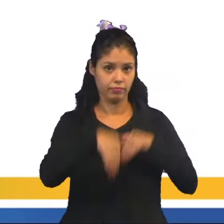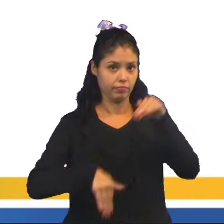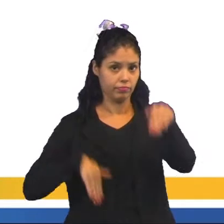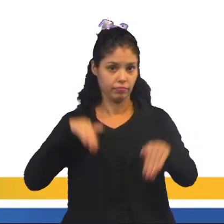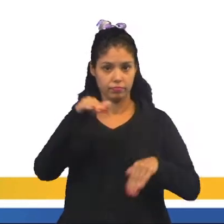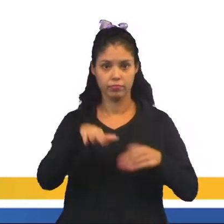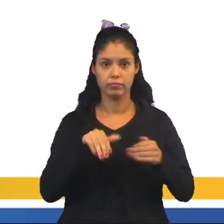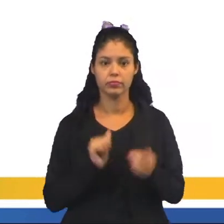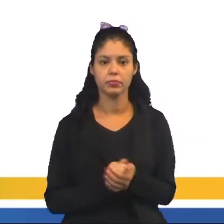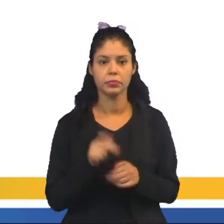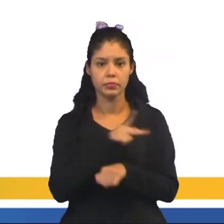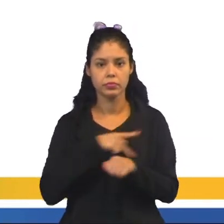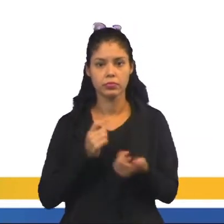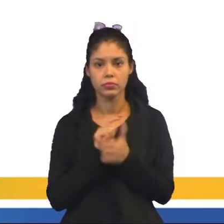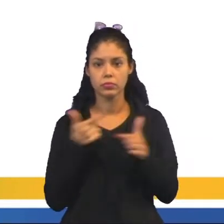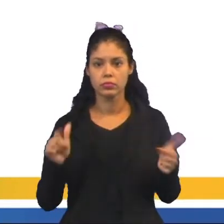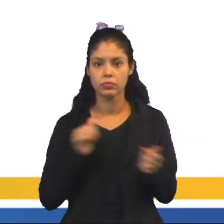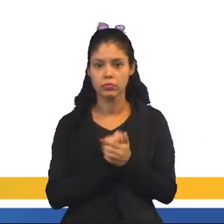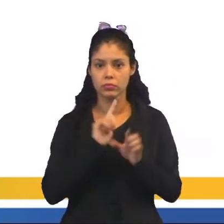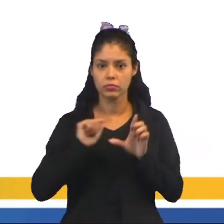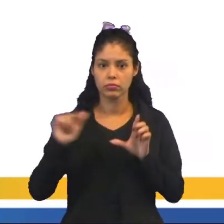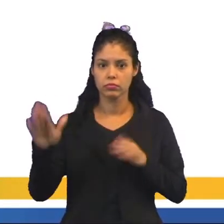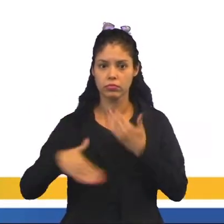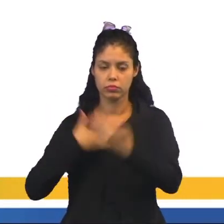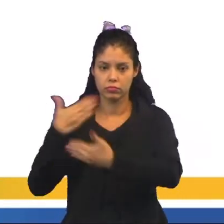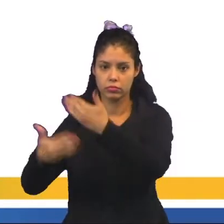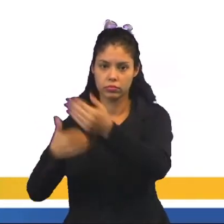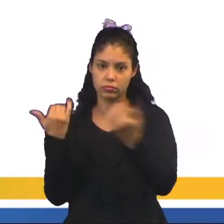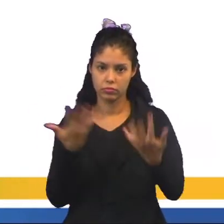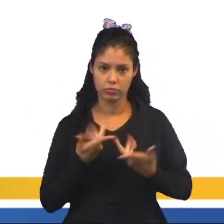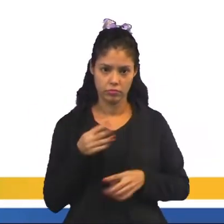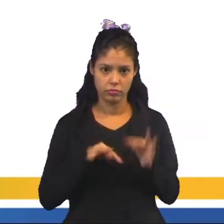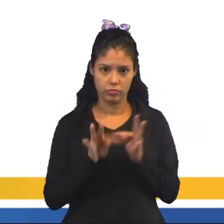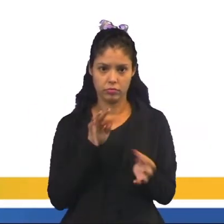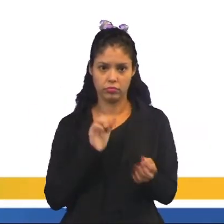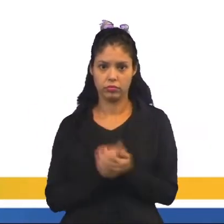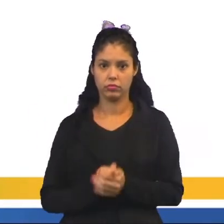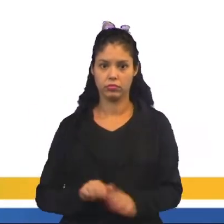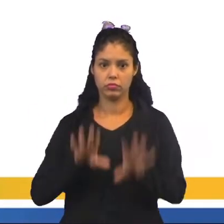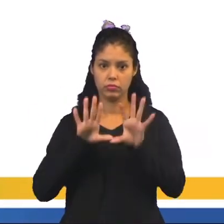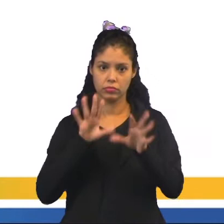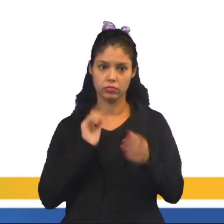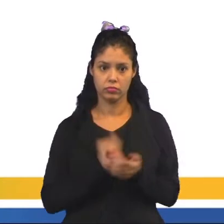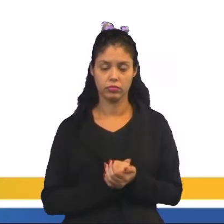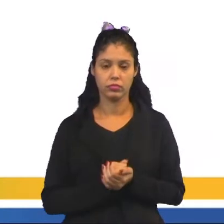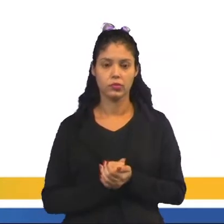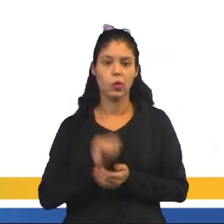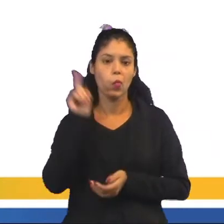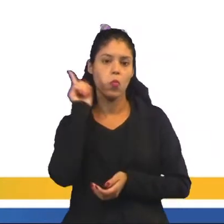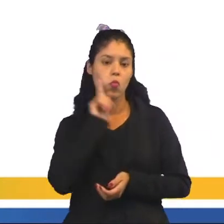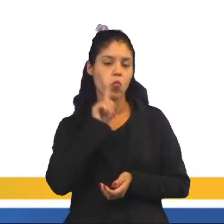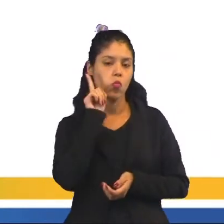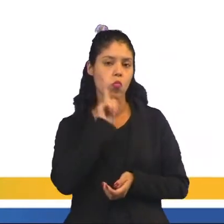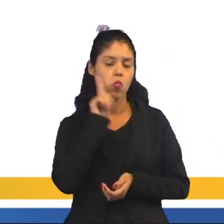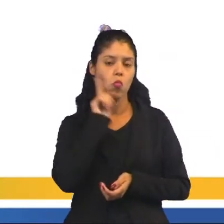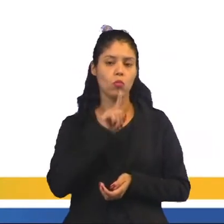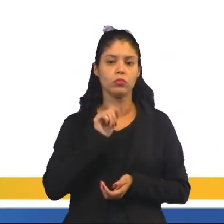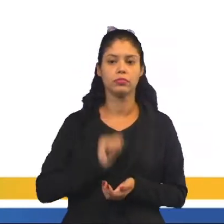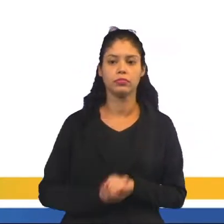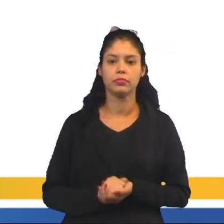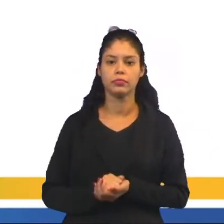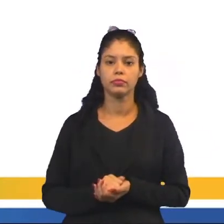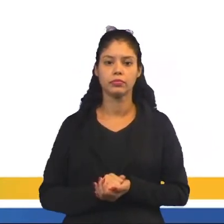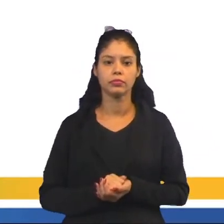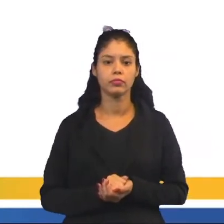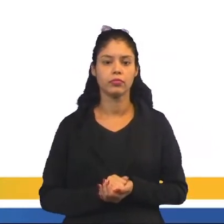né? Países com maiores índices de desenvolvimento de habilidade tecnológica nessa faixa, quem são? Né? Fazendo